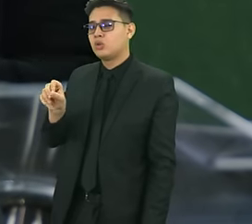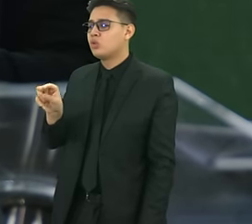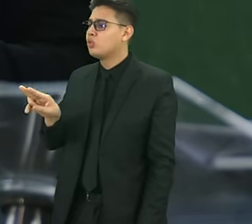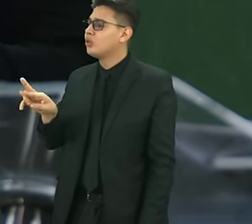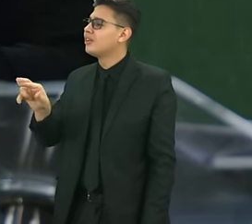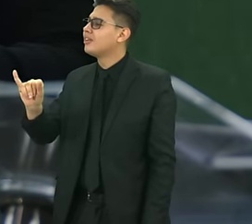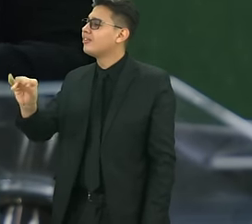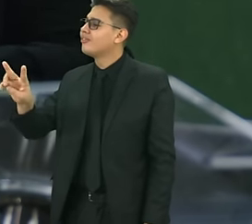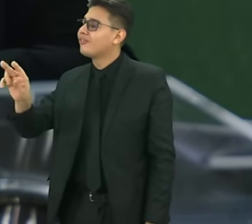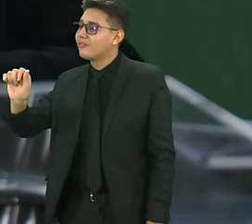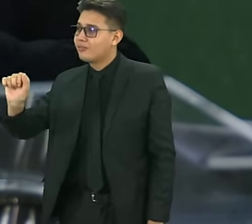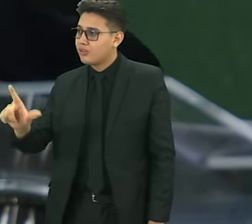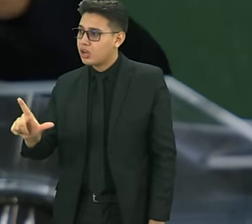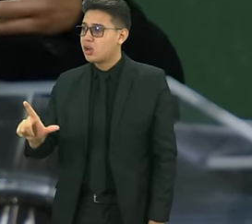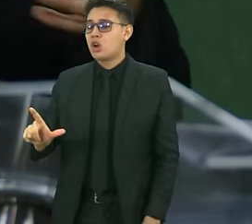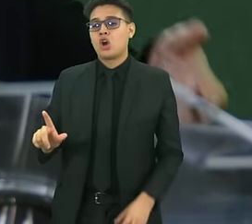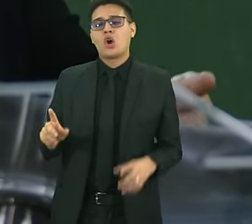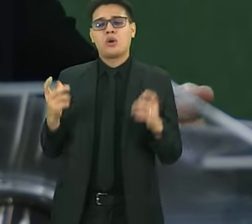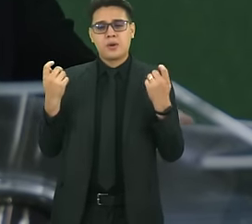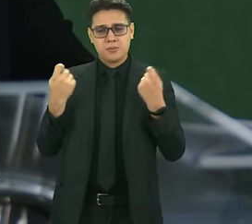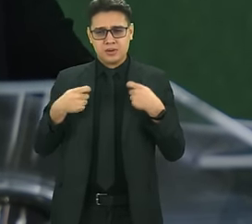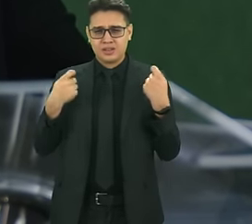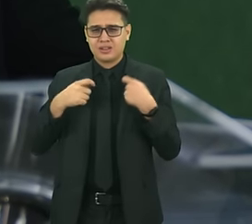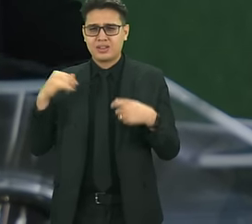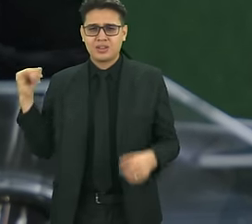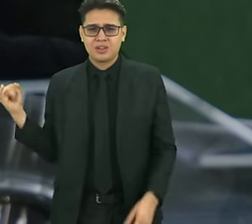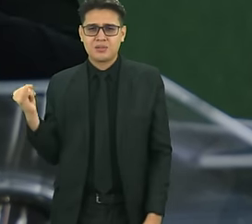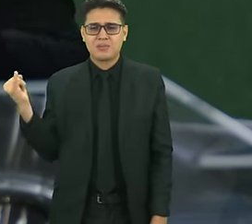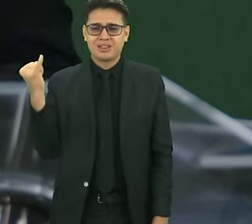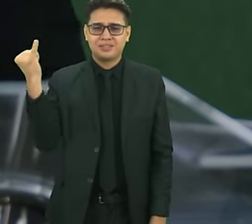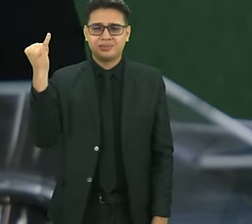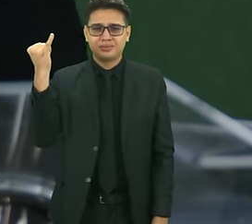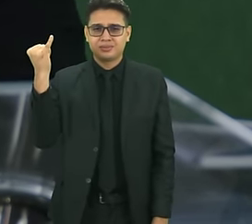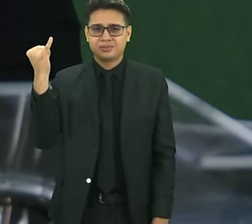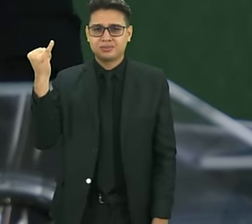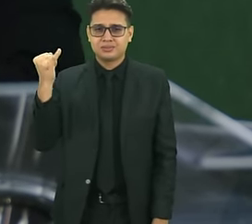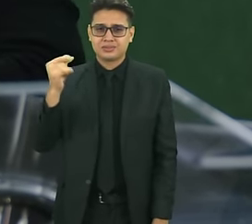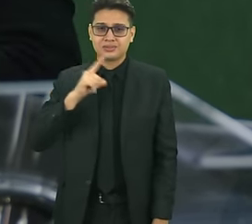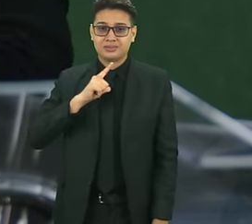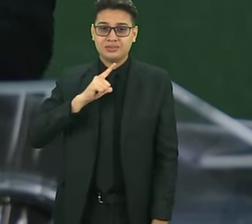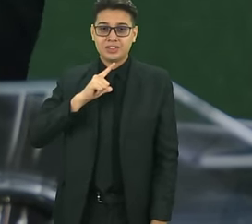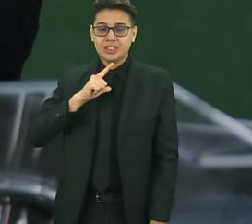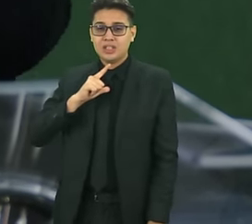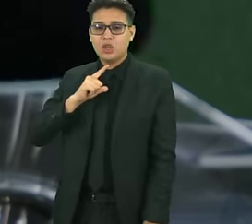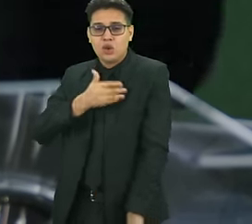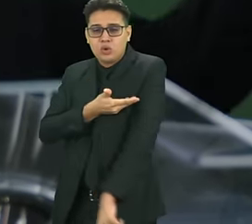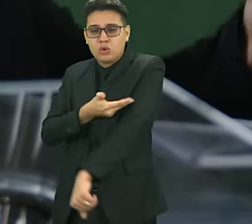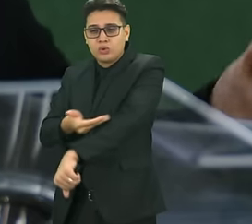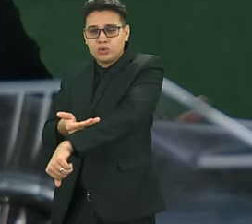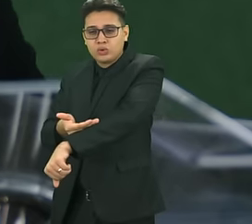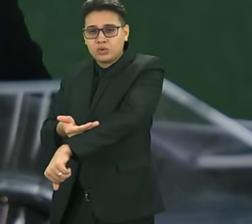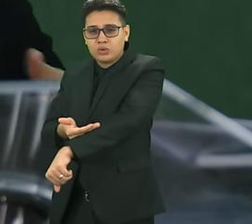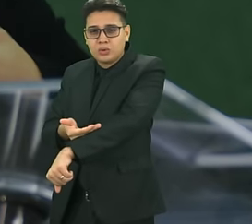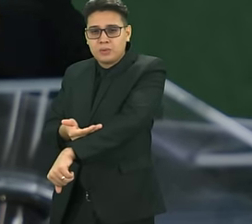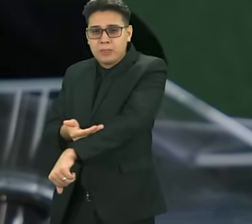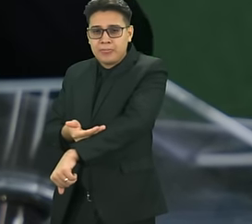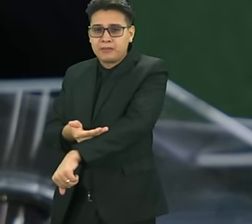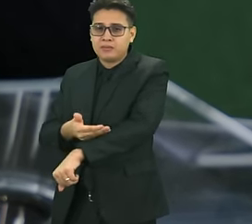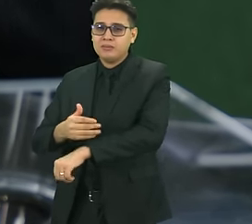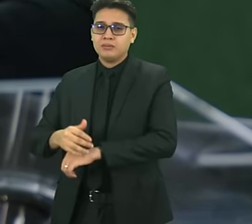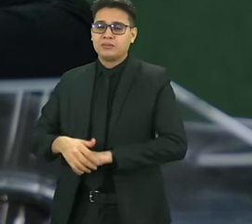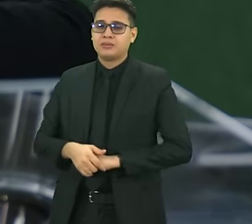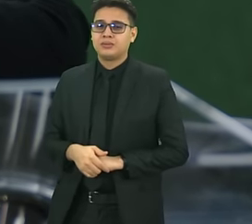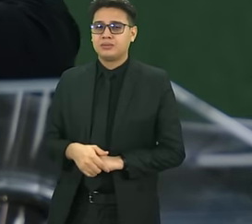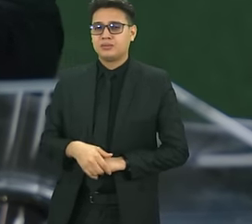vocês, é que eu tive uma educação cristã muito tradicional. Esse universo aqui de vocês é